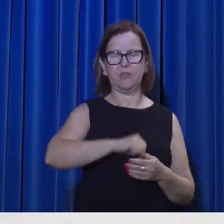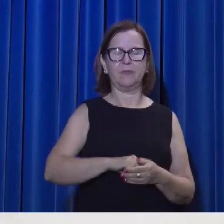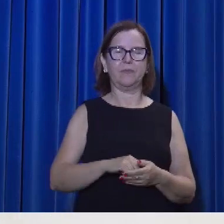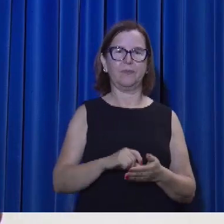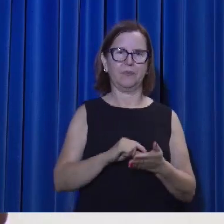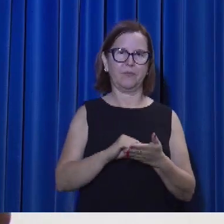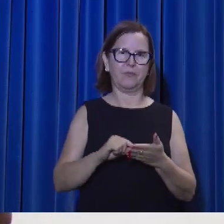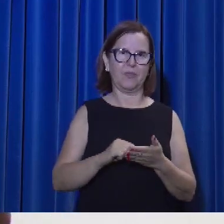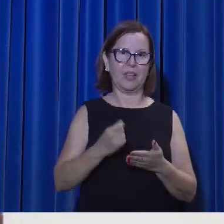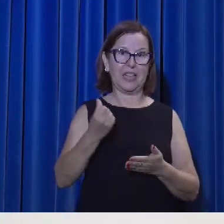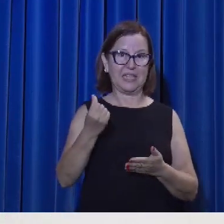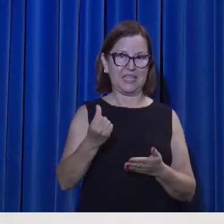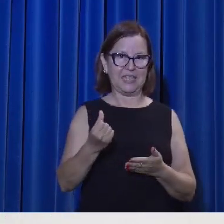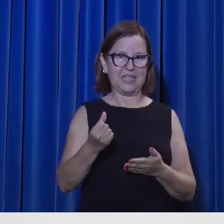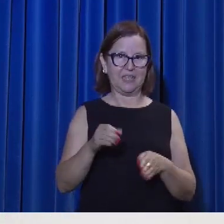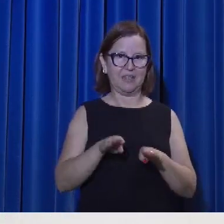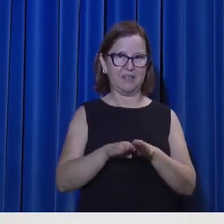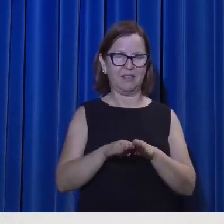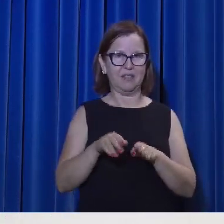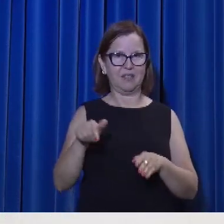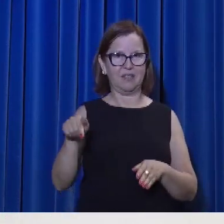Versículos 6 e 7.